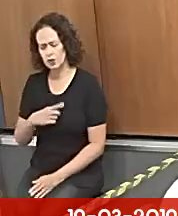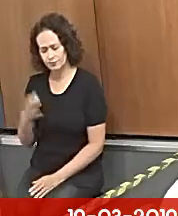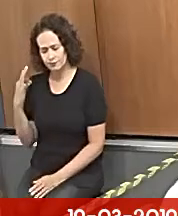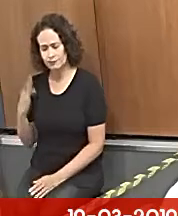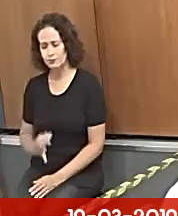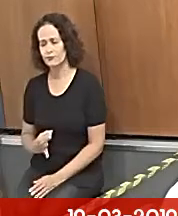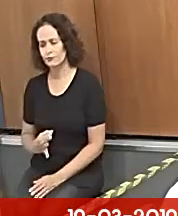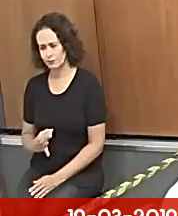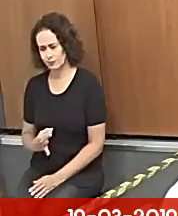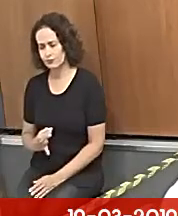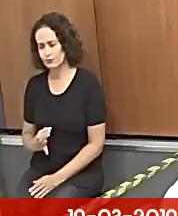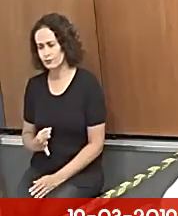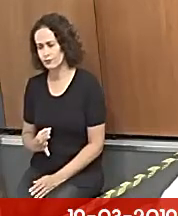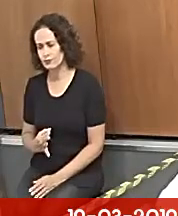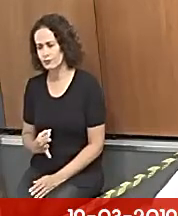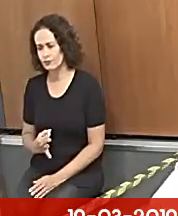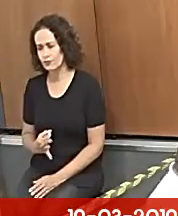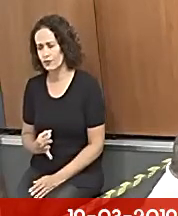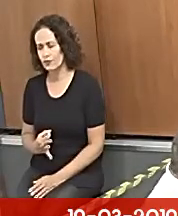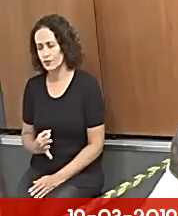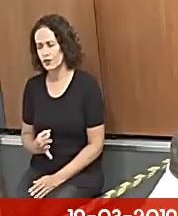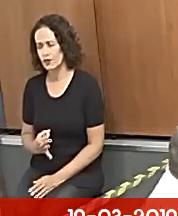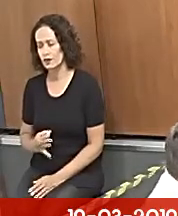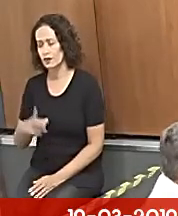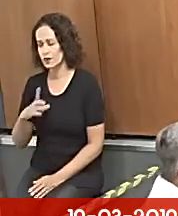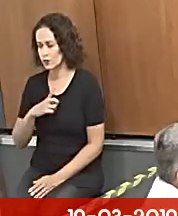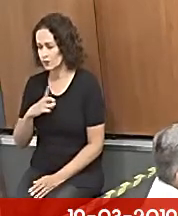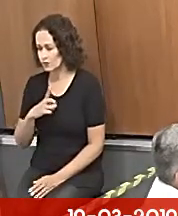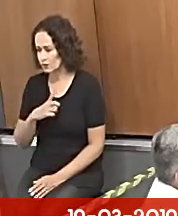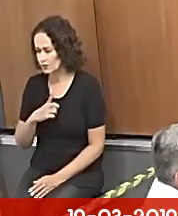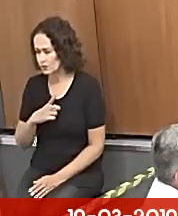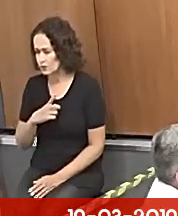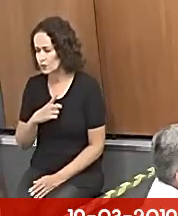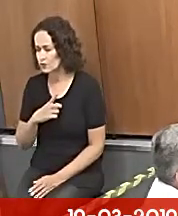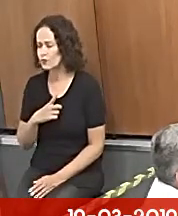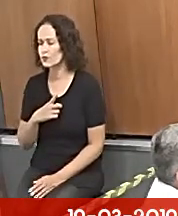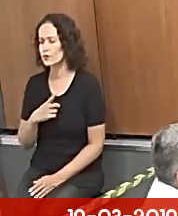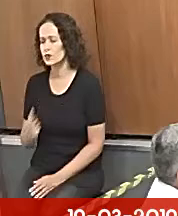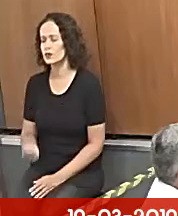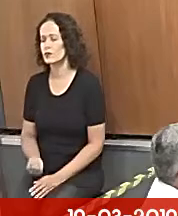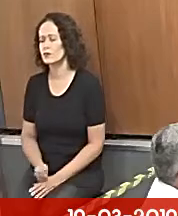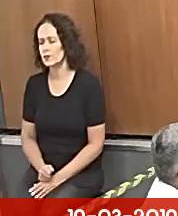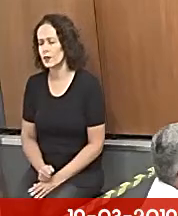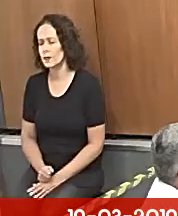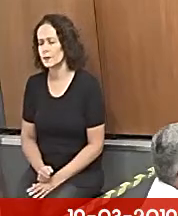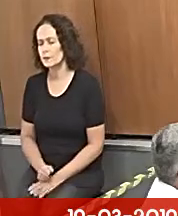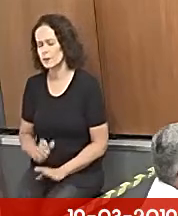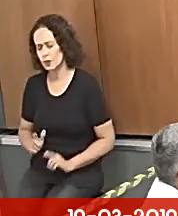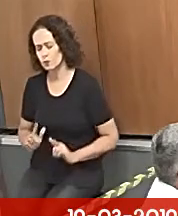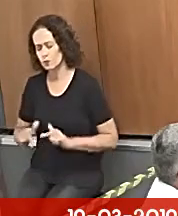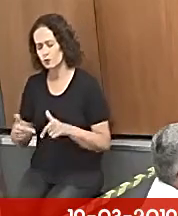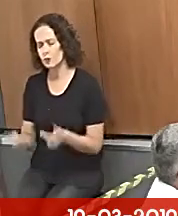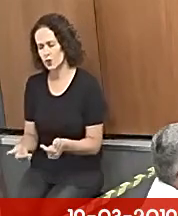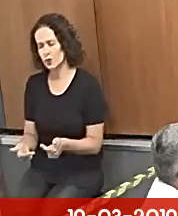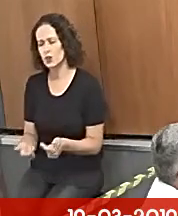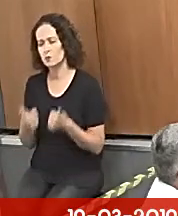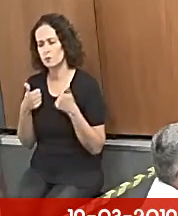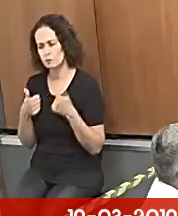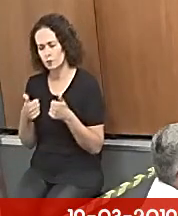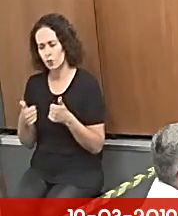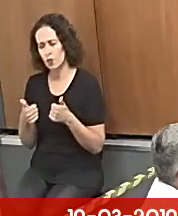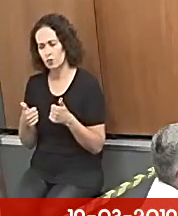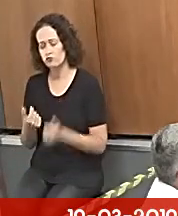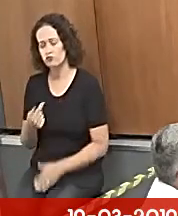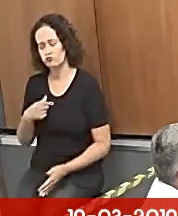que vamos desempenhar um papel fantástico na defesa das pessoas com deficiência podem contar